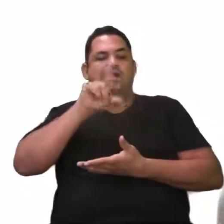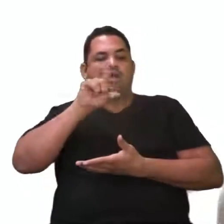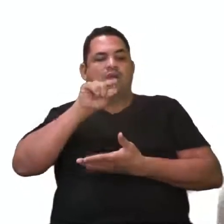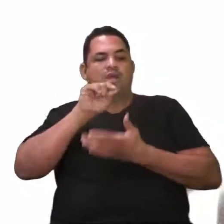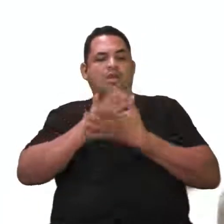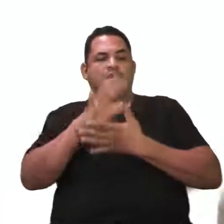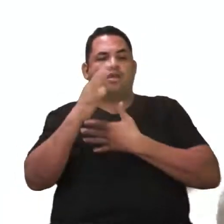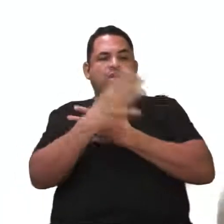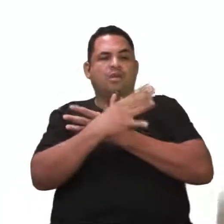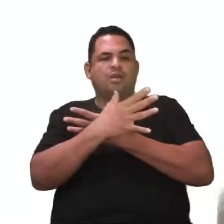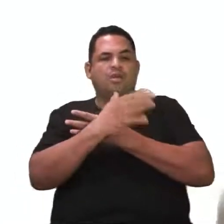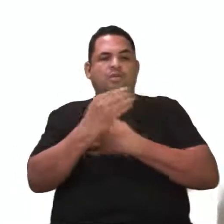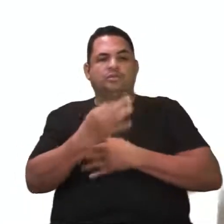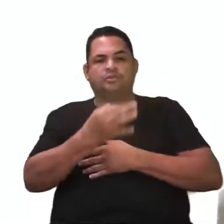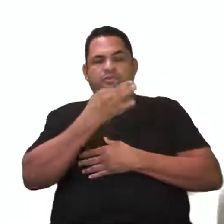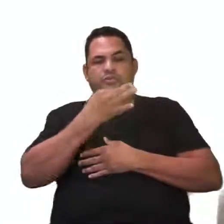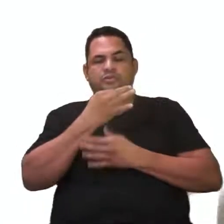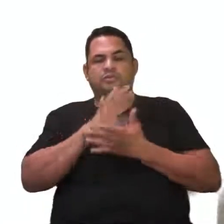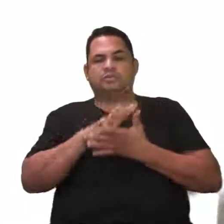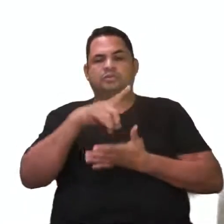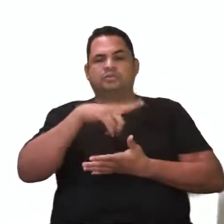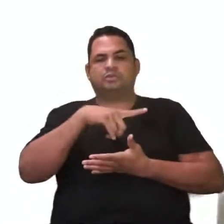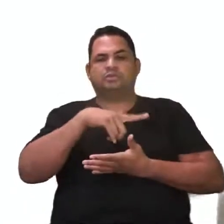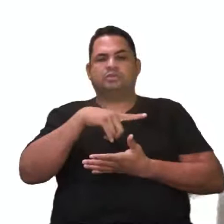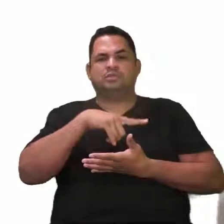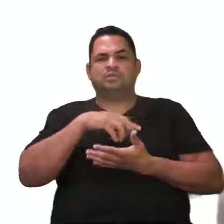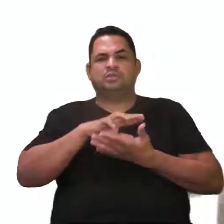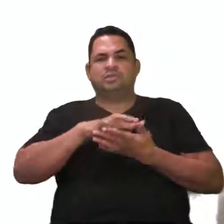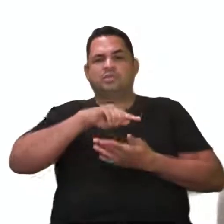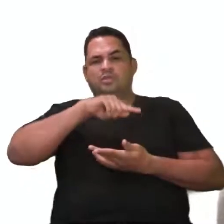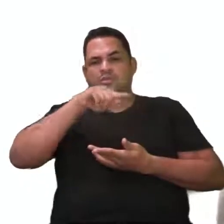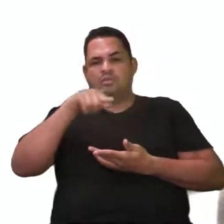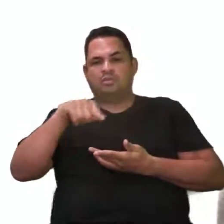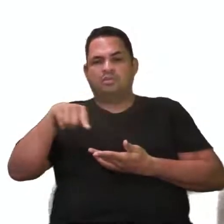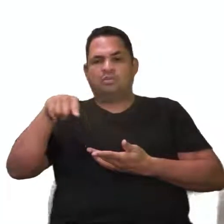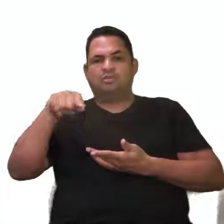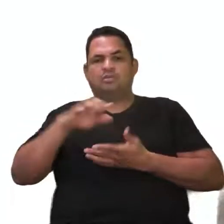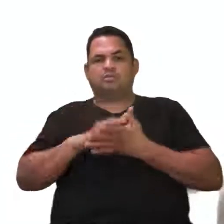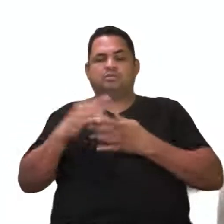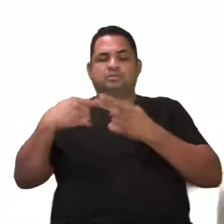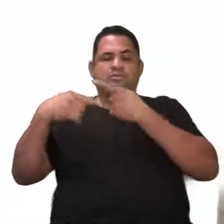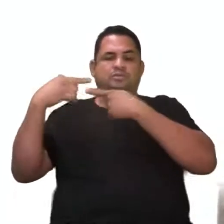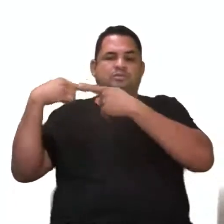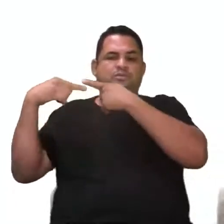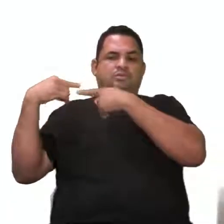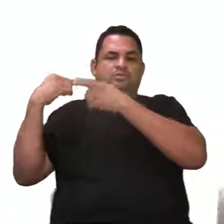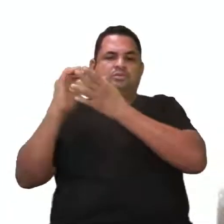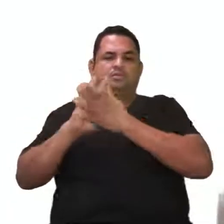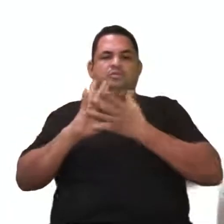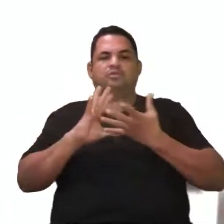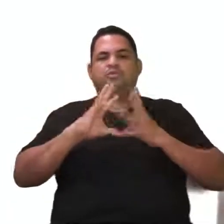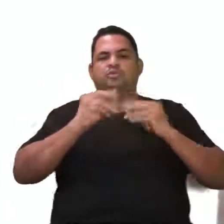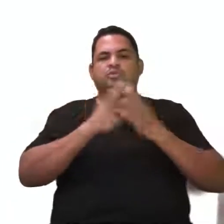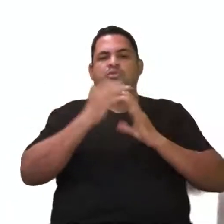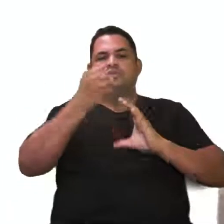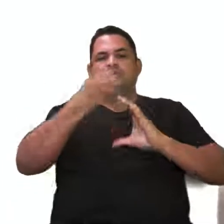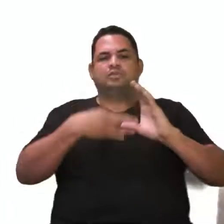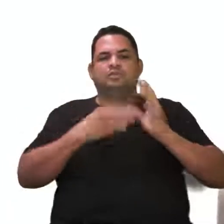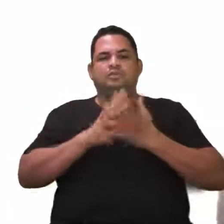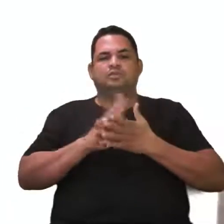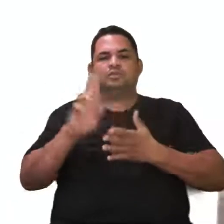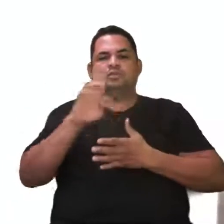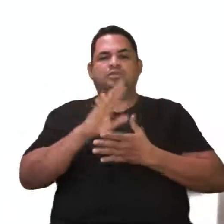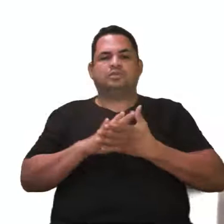que sugere, tá, galera? A presença de uma cauda em seus ancestrais. Todas essas características foram úteis